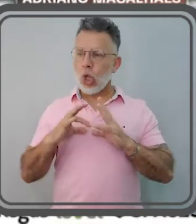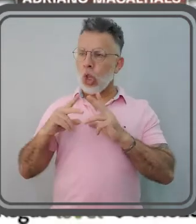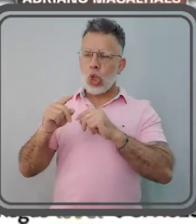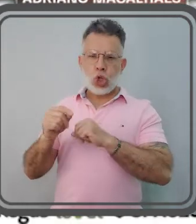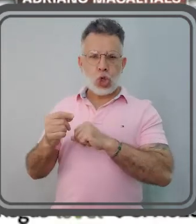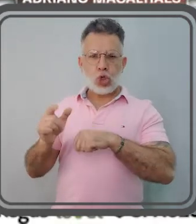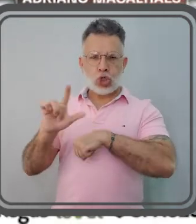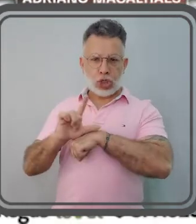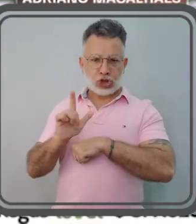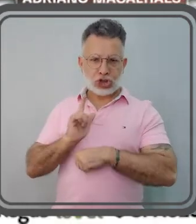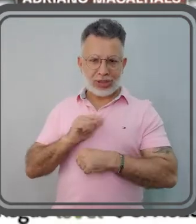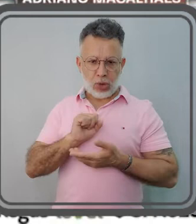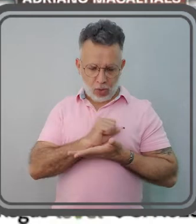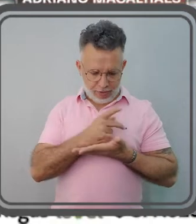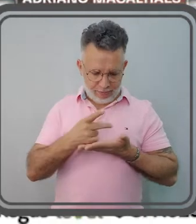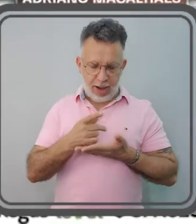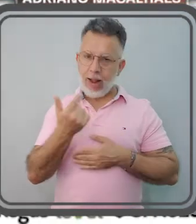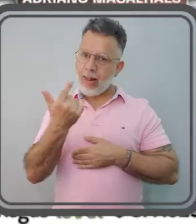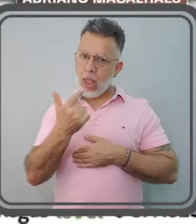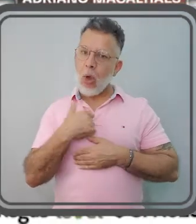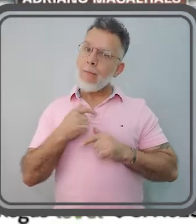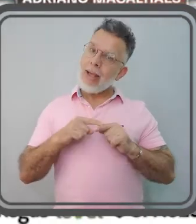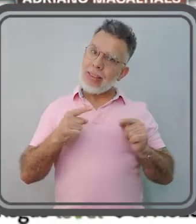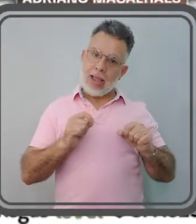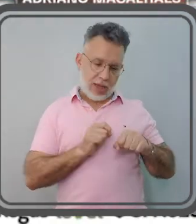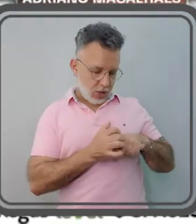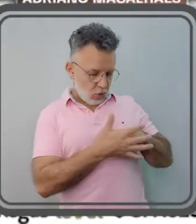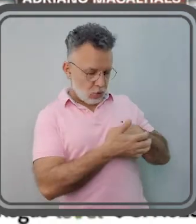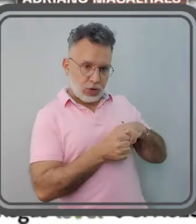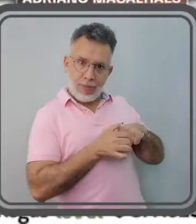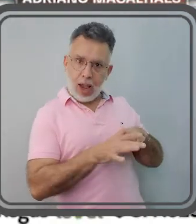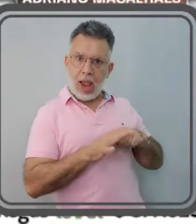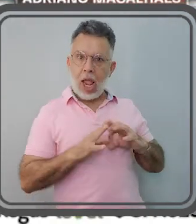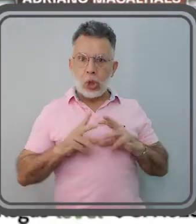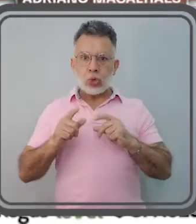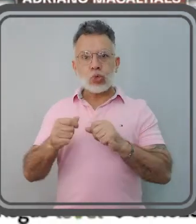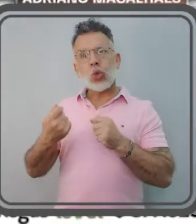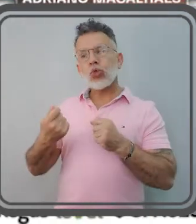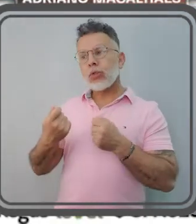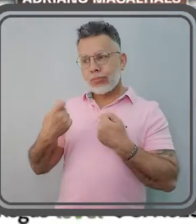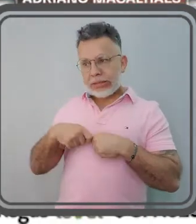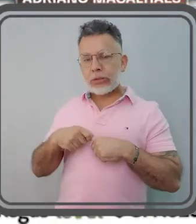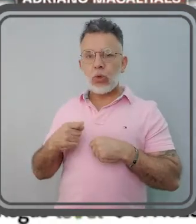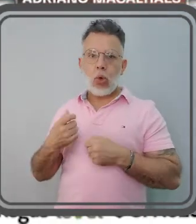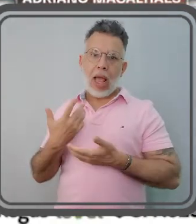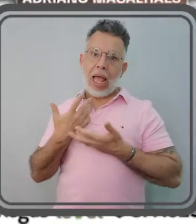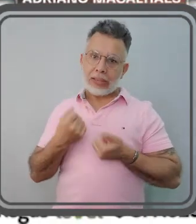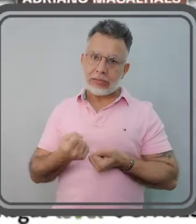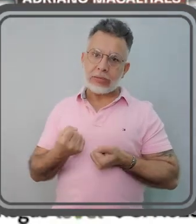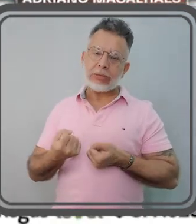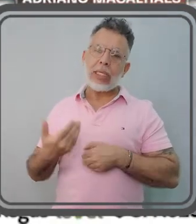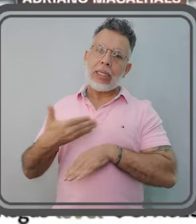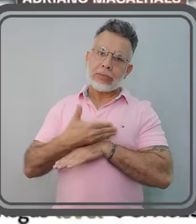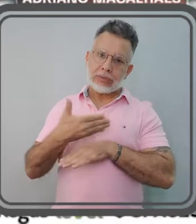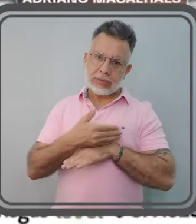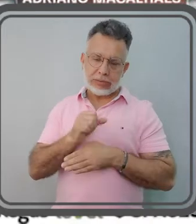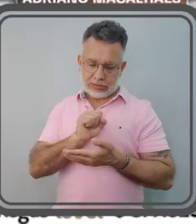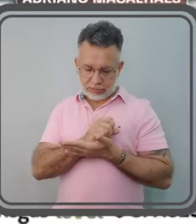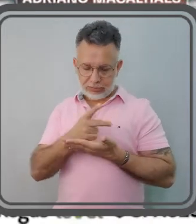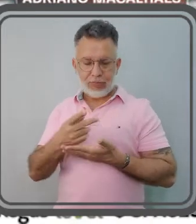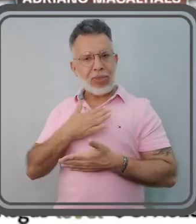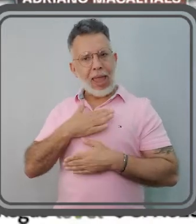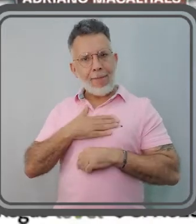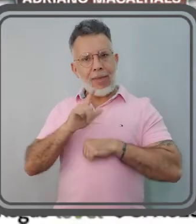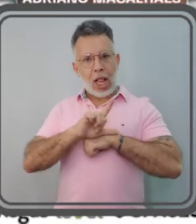automaticamente todos aderiram o delivery. A minha loja, por exemplo, e as lojas de rua, não fecharam nenhum dia